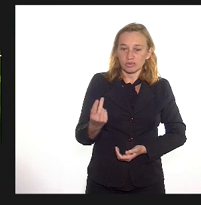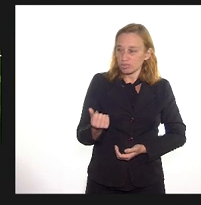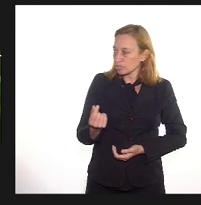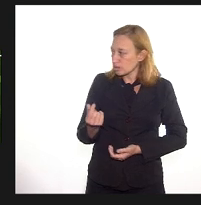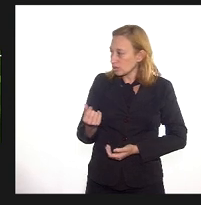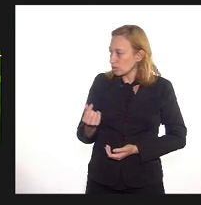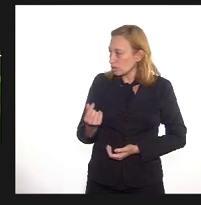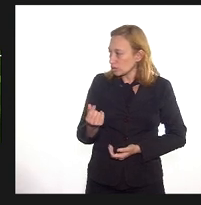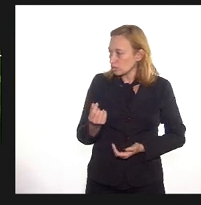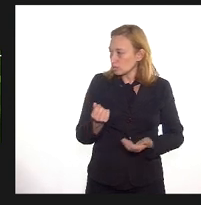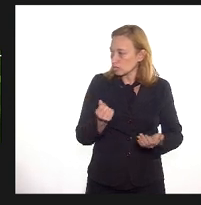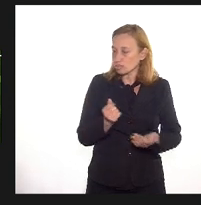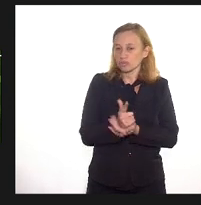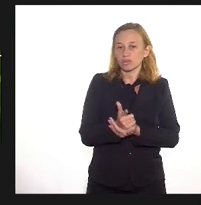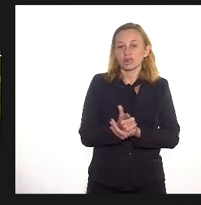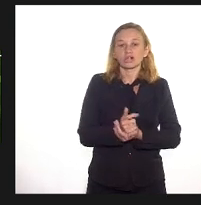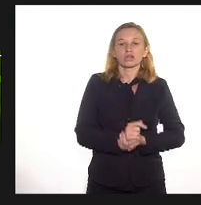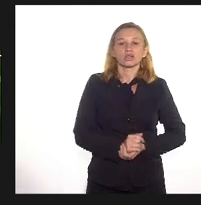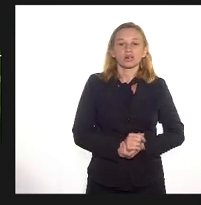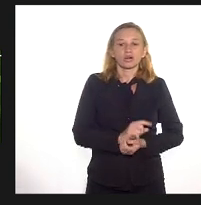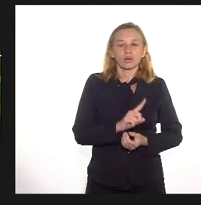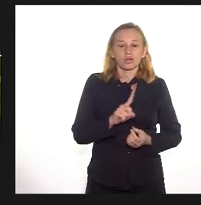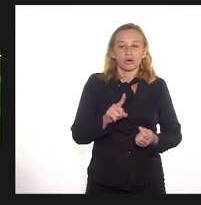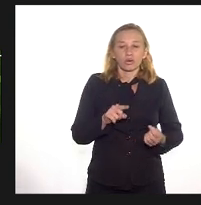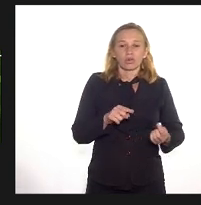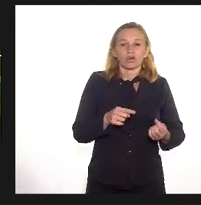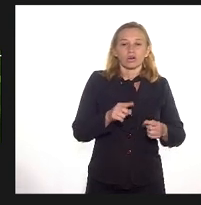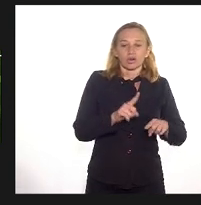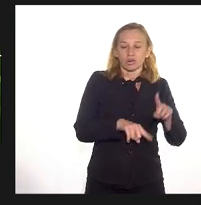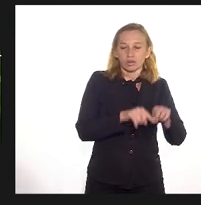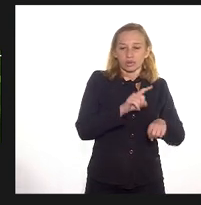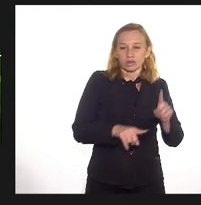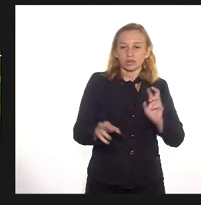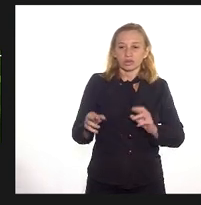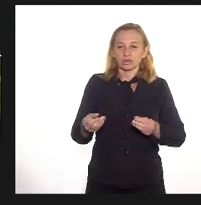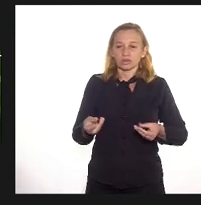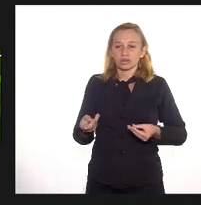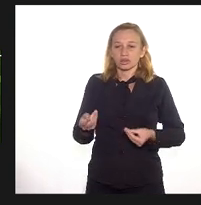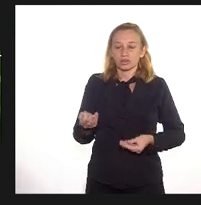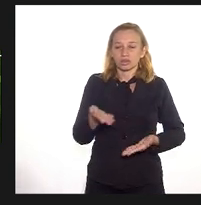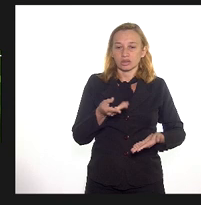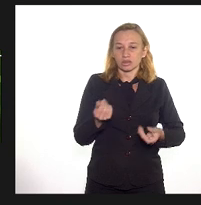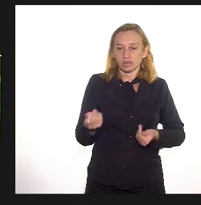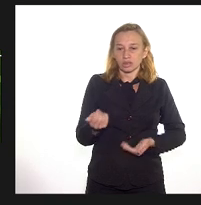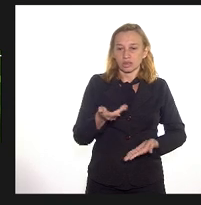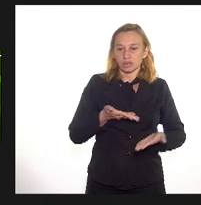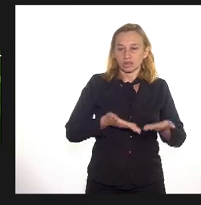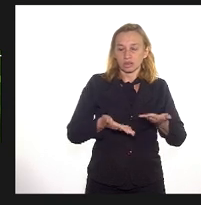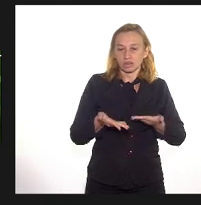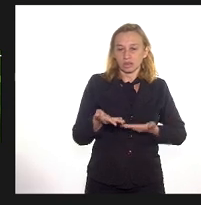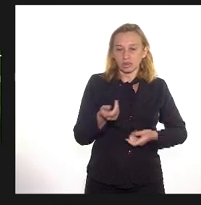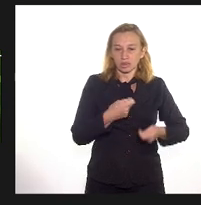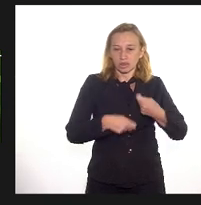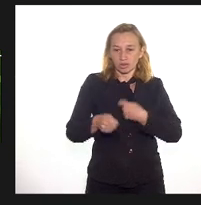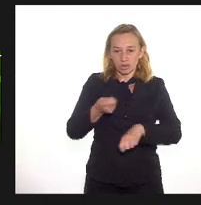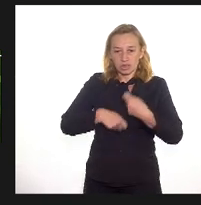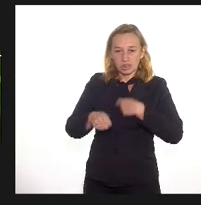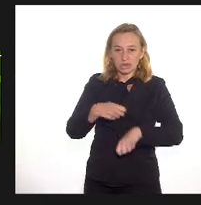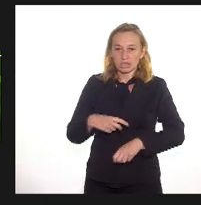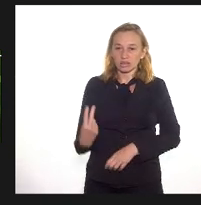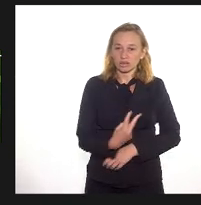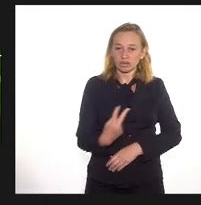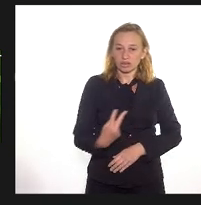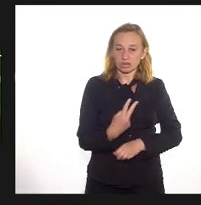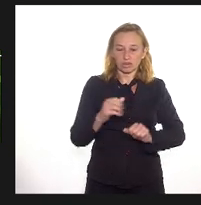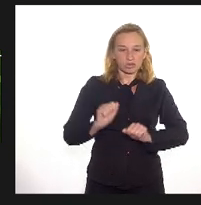remuneração, ele é objeto de livre negociação entre as partes, com base em condições mínimas, transparentes,